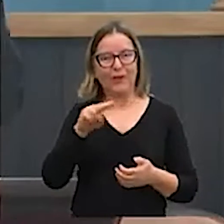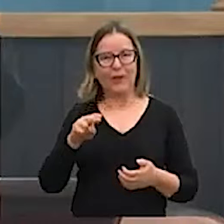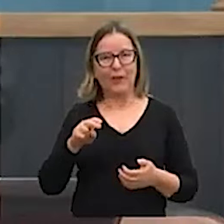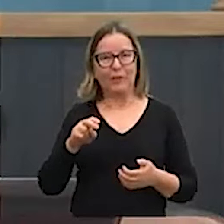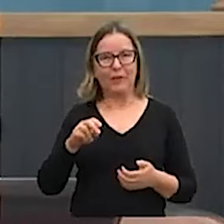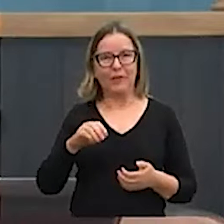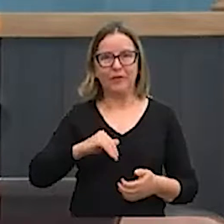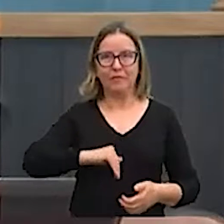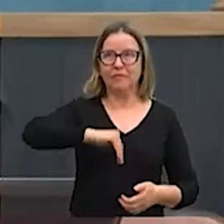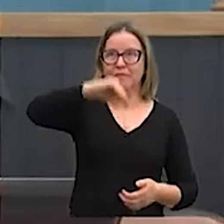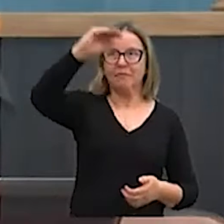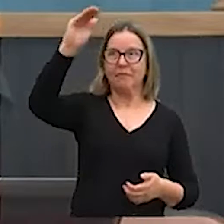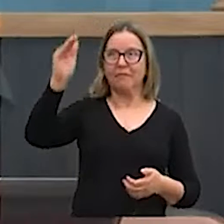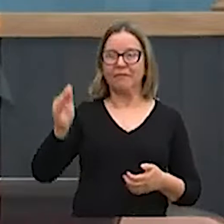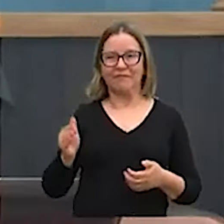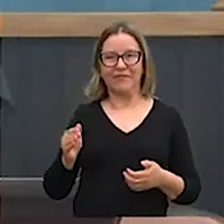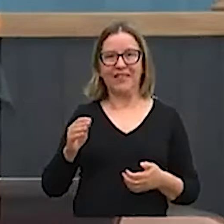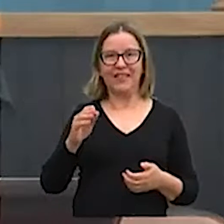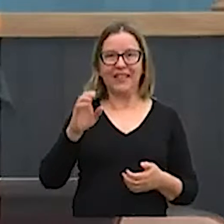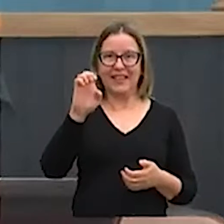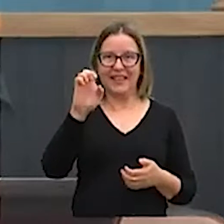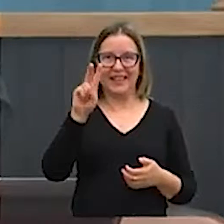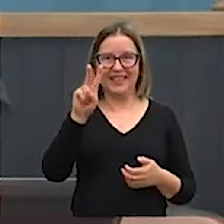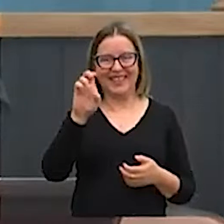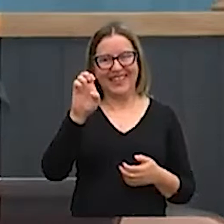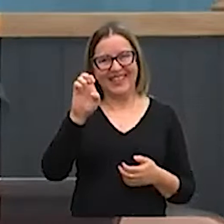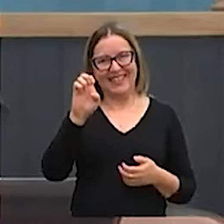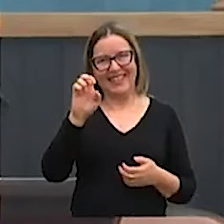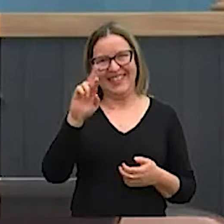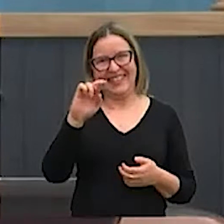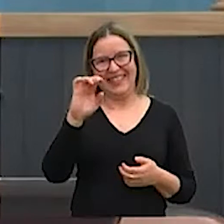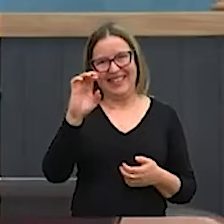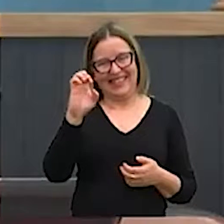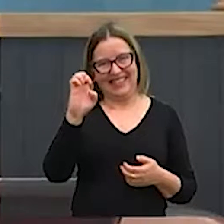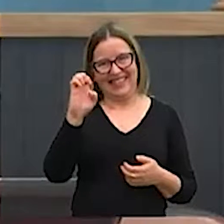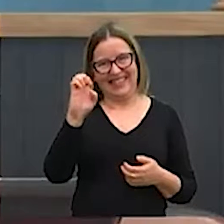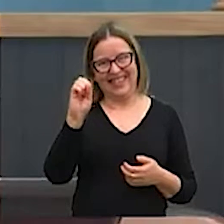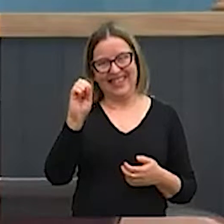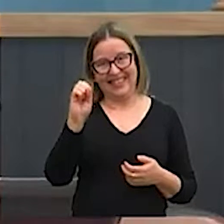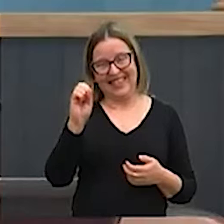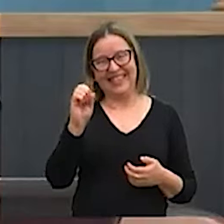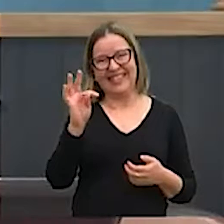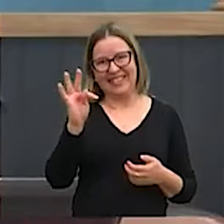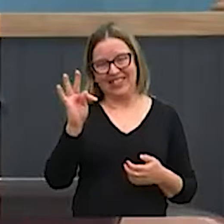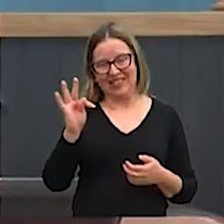mais alto da revelação. E nós estivemos vendo